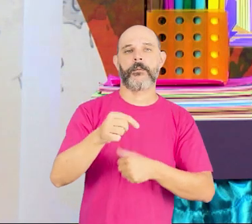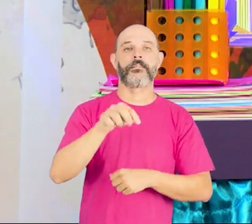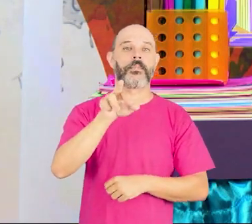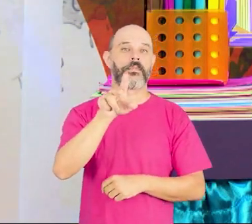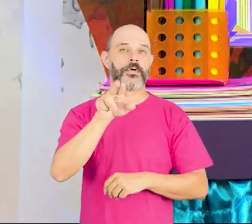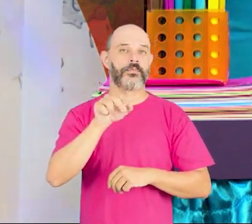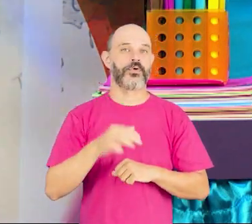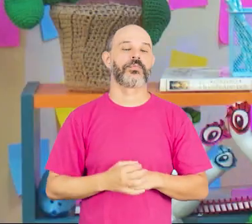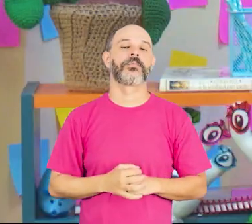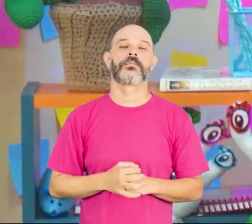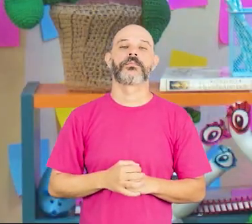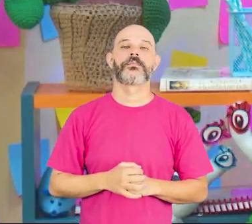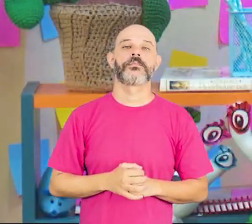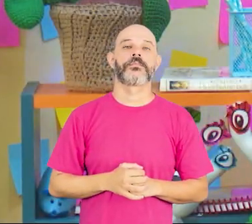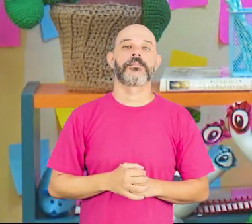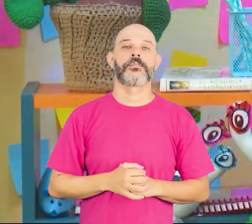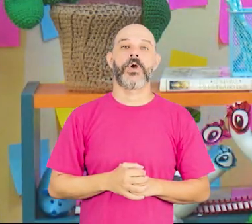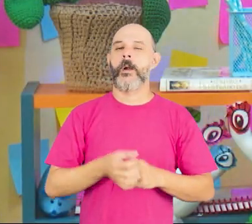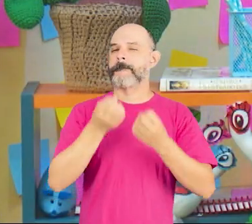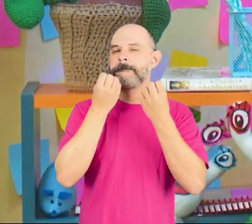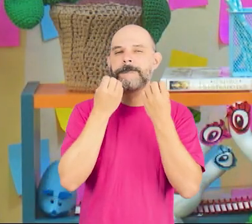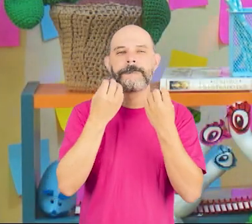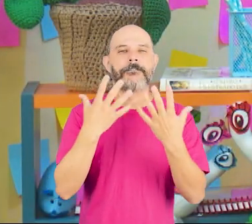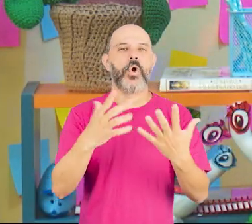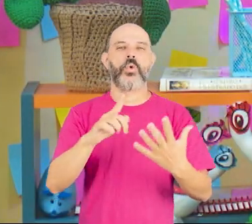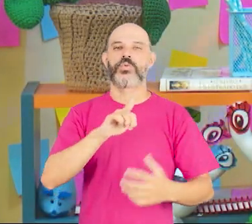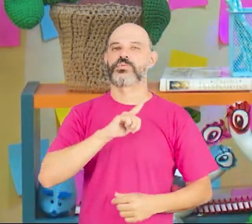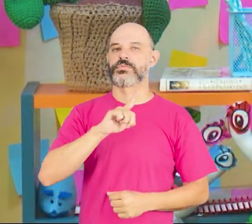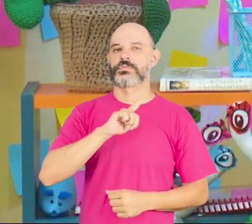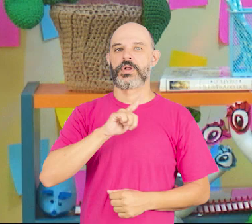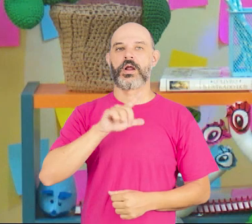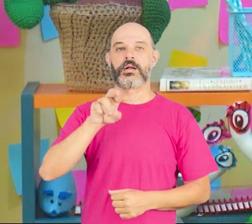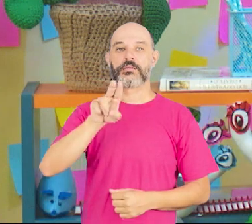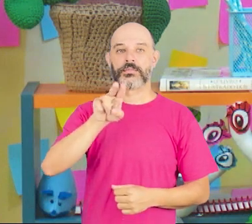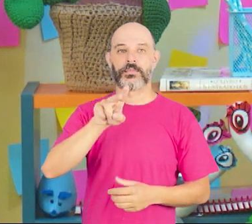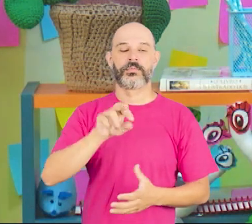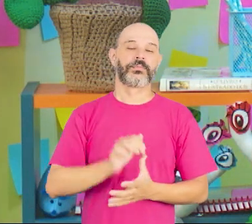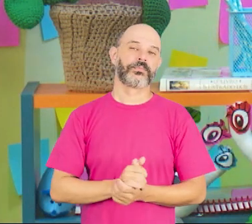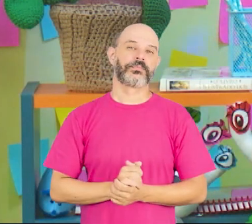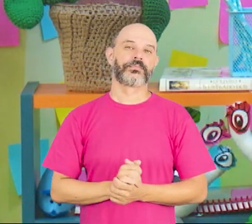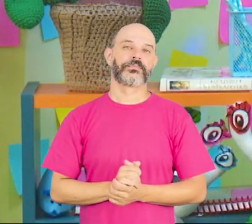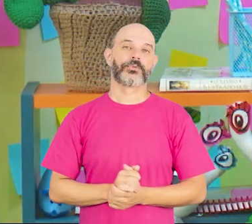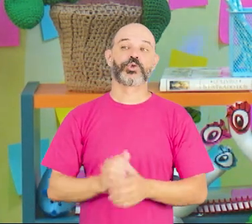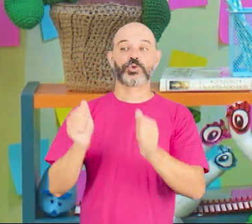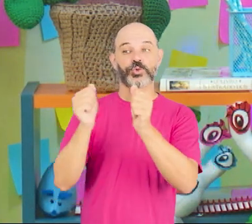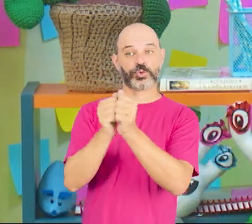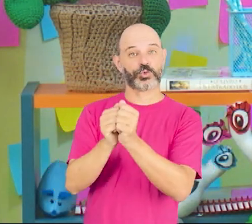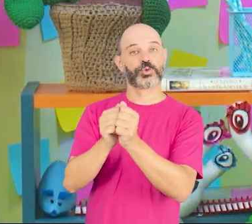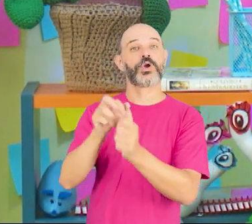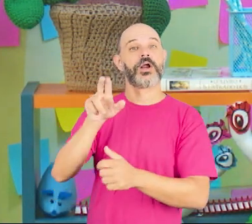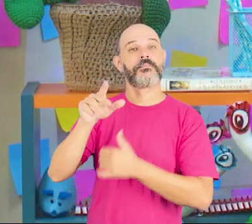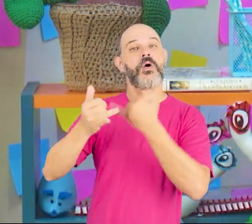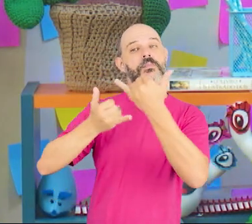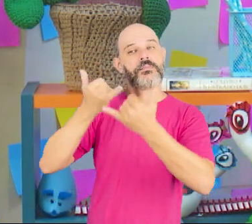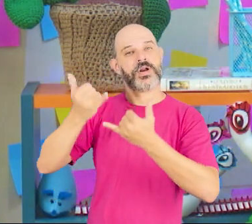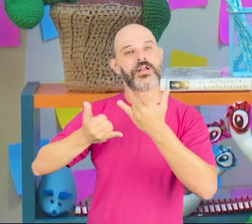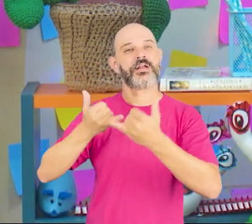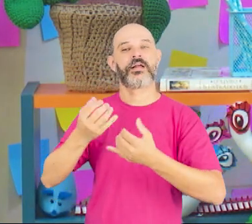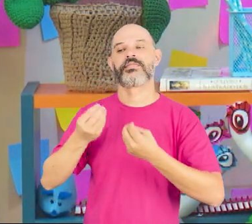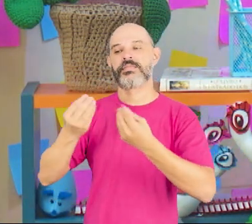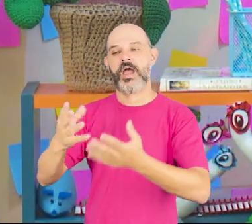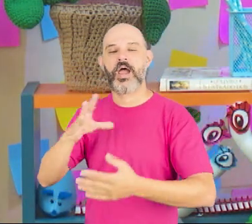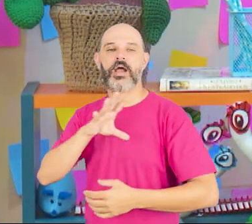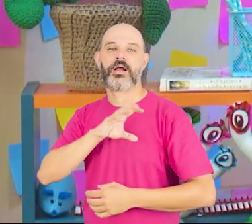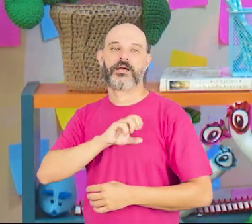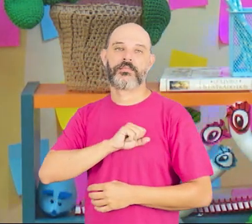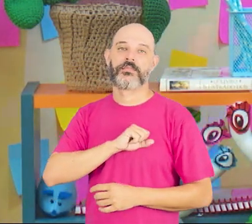irmão! Com o irmão, a gente brinca, dá amor e, principalmente, a gente aprende tanto. A